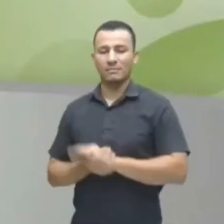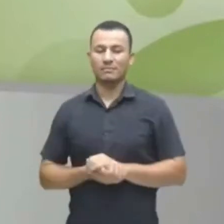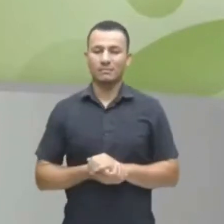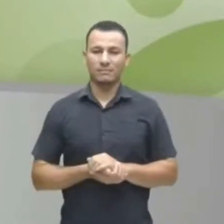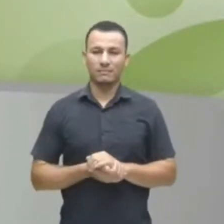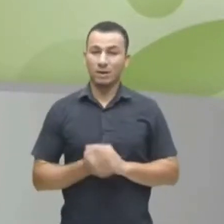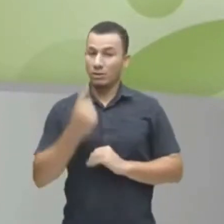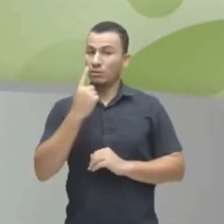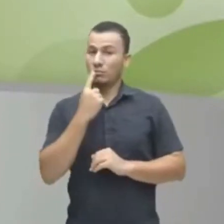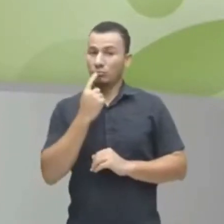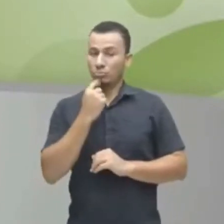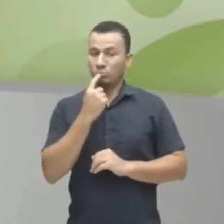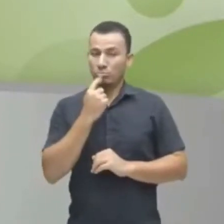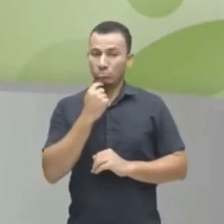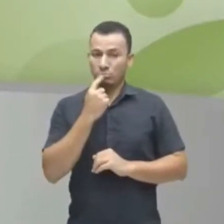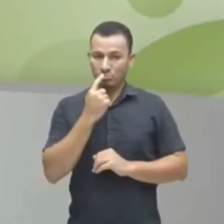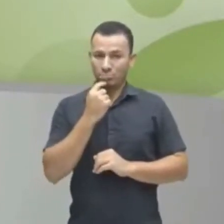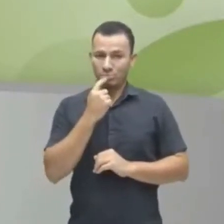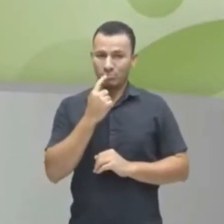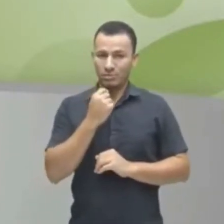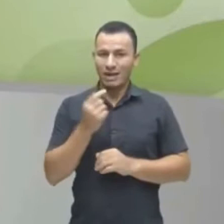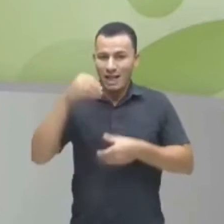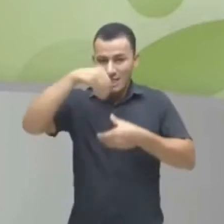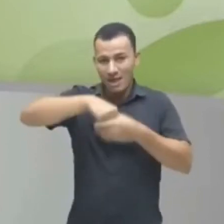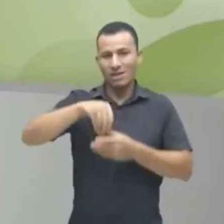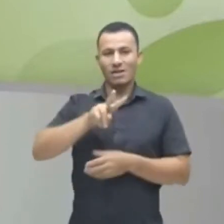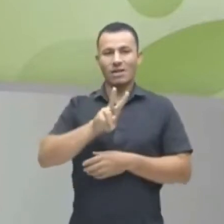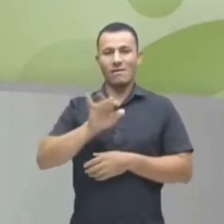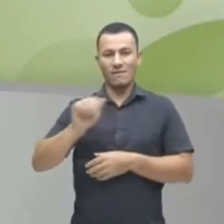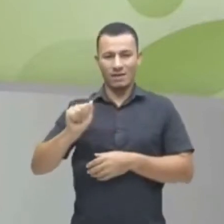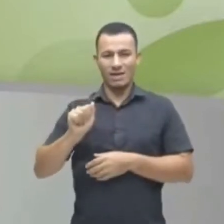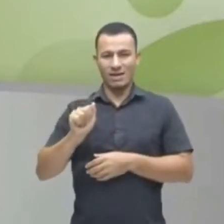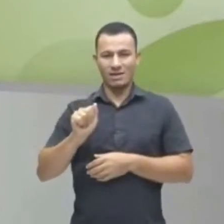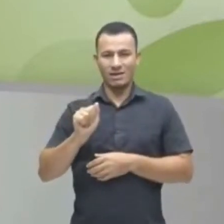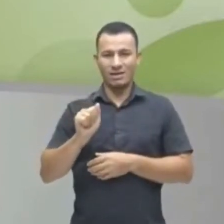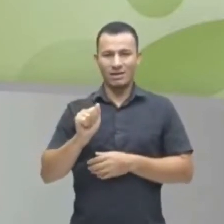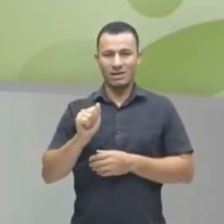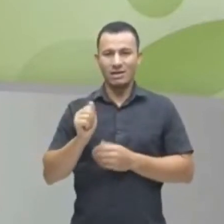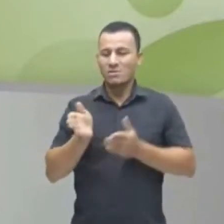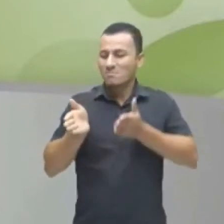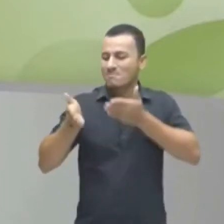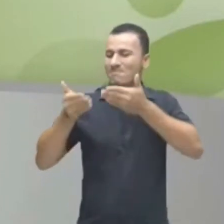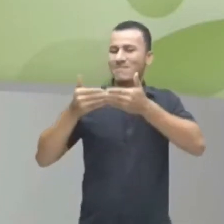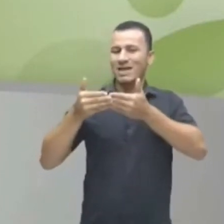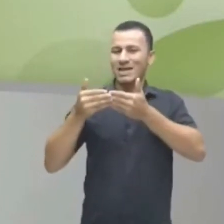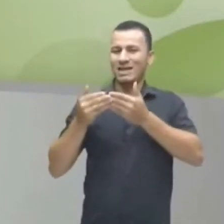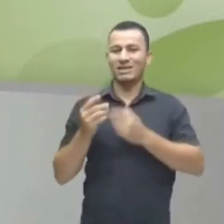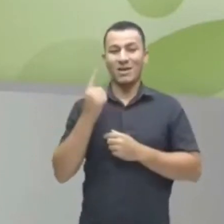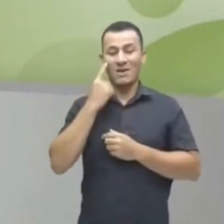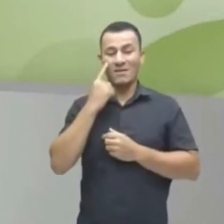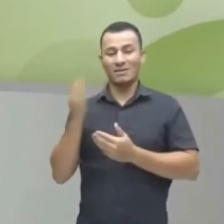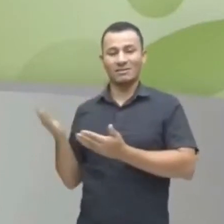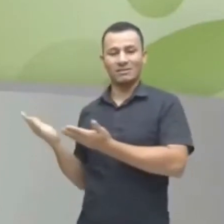do sangue dentro de uma veia e a válvula que não permite esse sangue voltar. Tudo